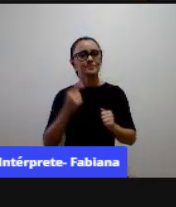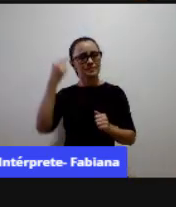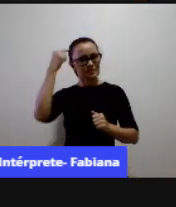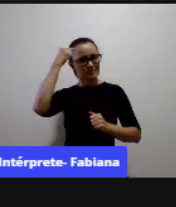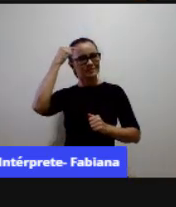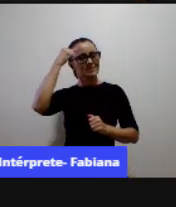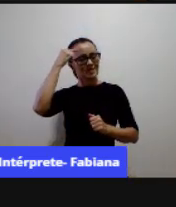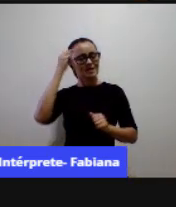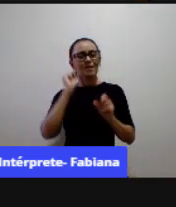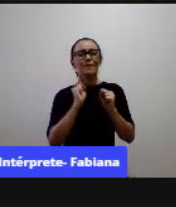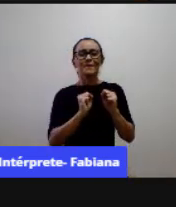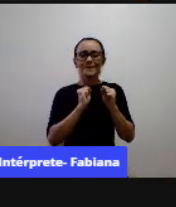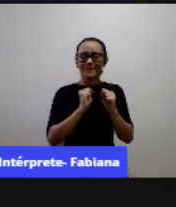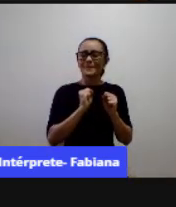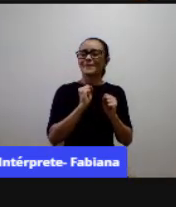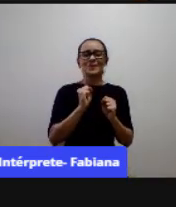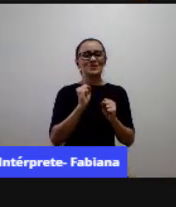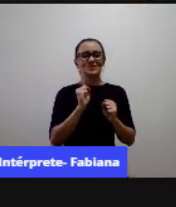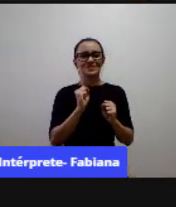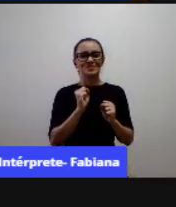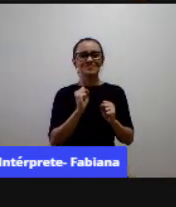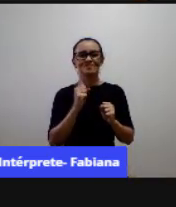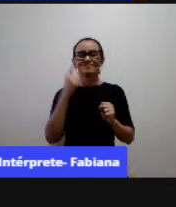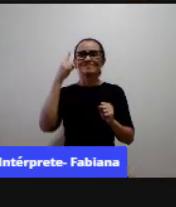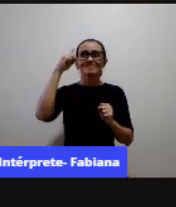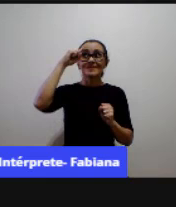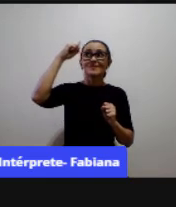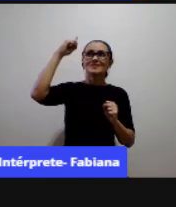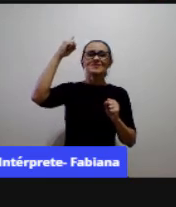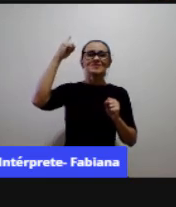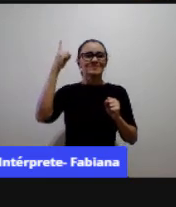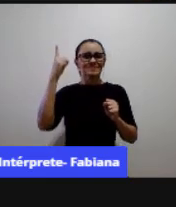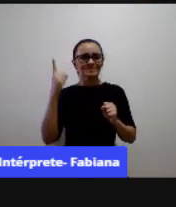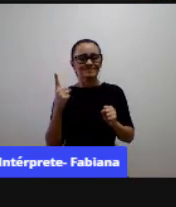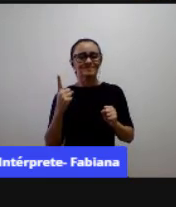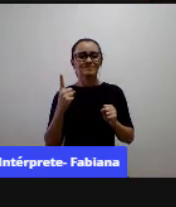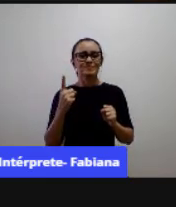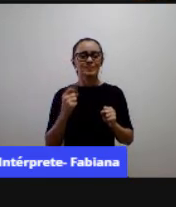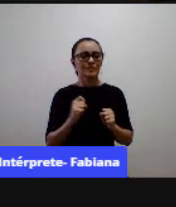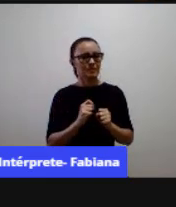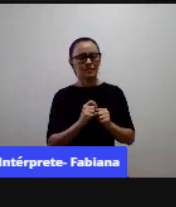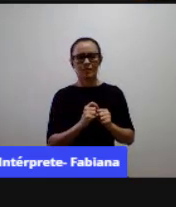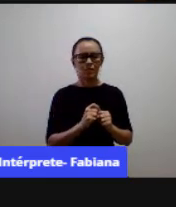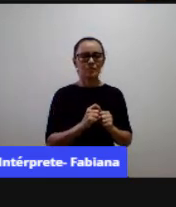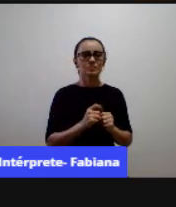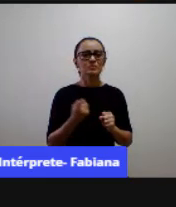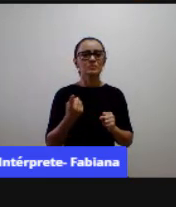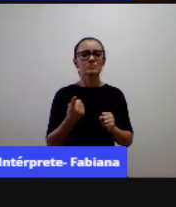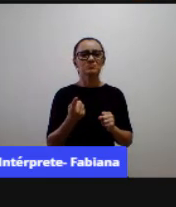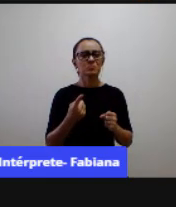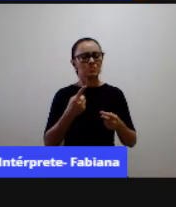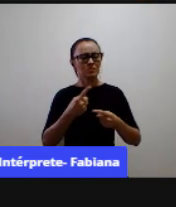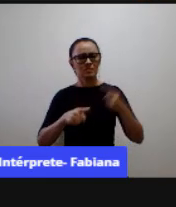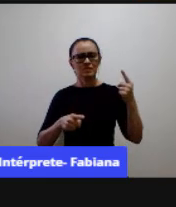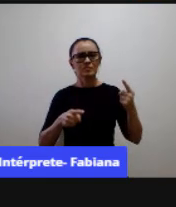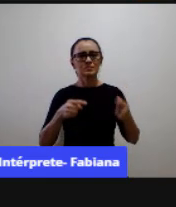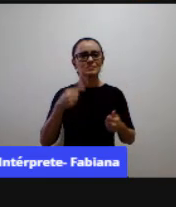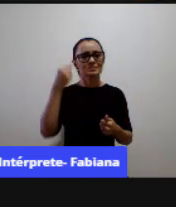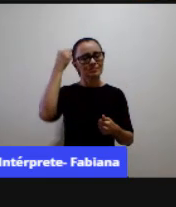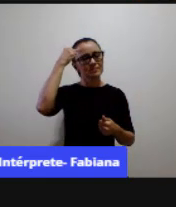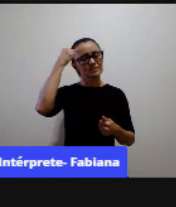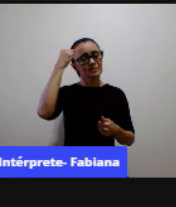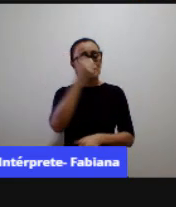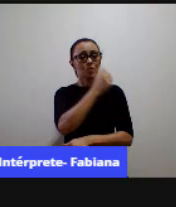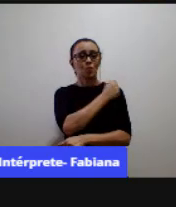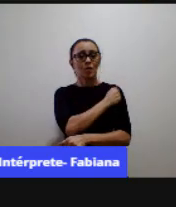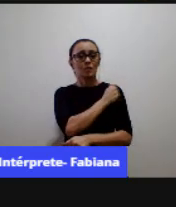nos surpreender. Então, não devemos pensar que esse indivíduo é limitado. Nós devemos sempre pensar que